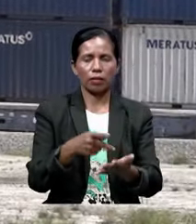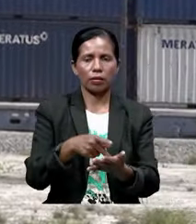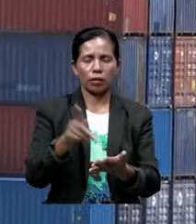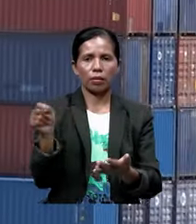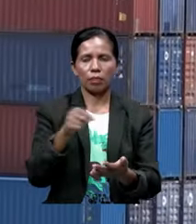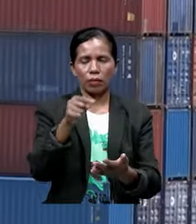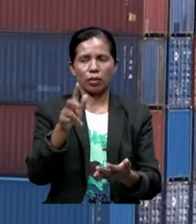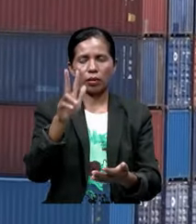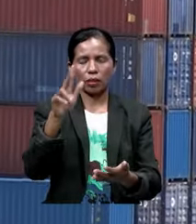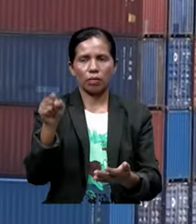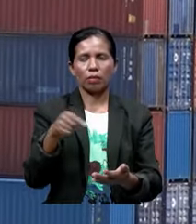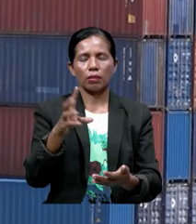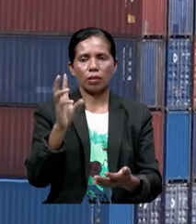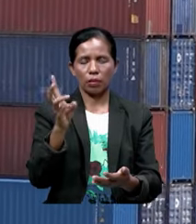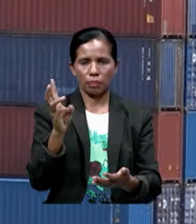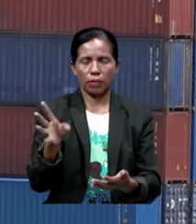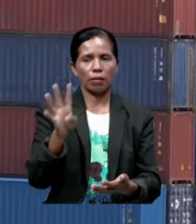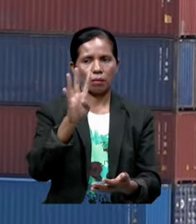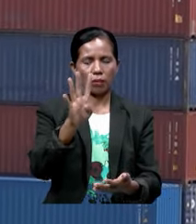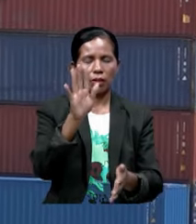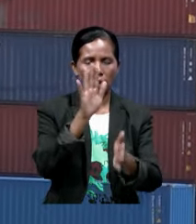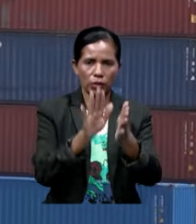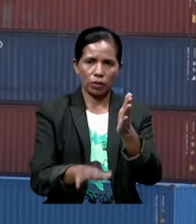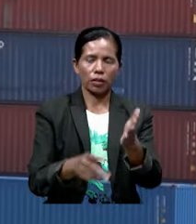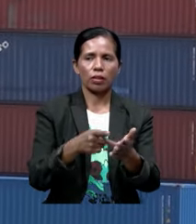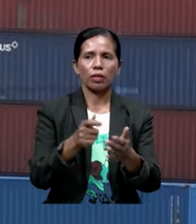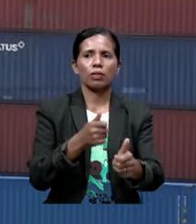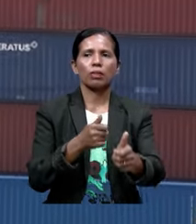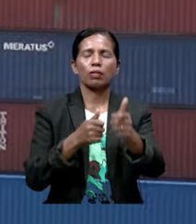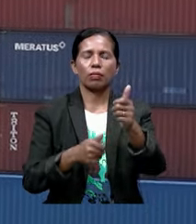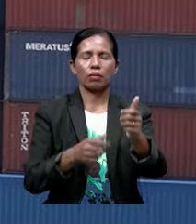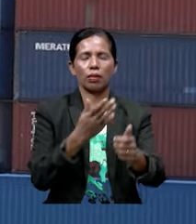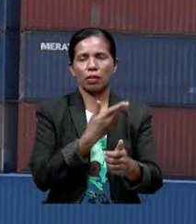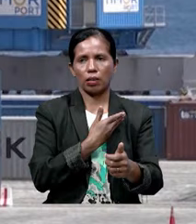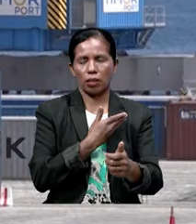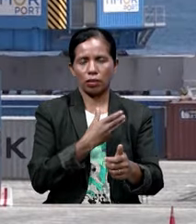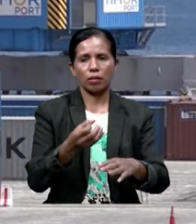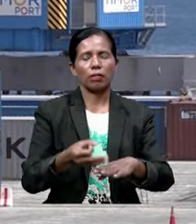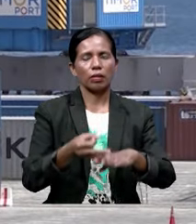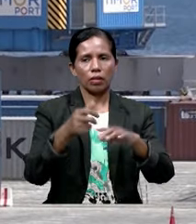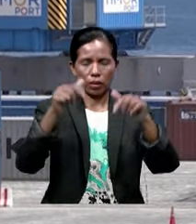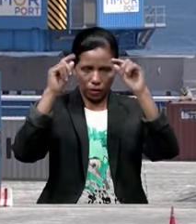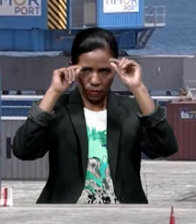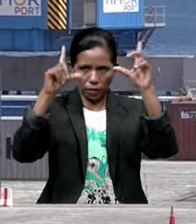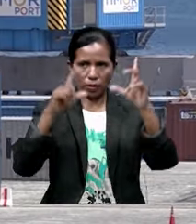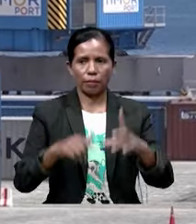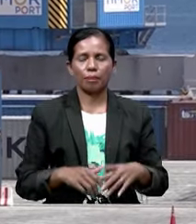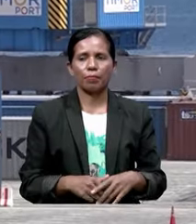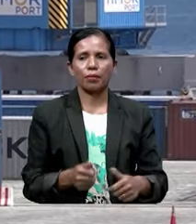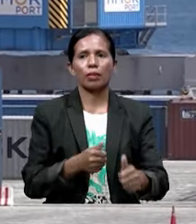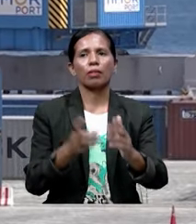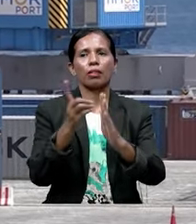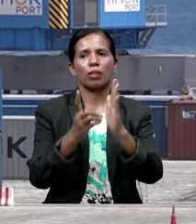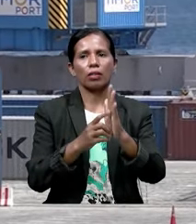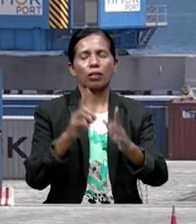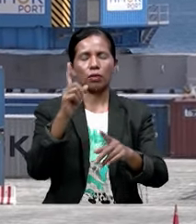cento tolo vírgula nenu resenhat, atu atun taxa baseia ba inflação no deflação ni Timor-Leste. Tu e dados cada